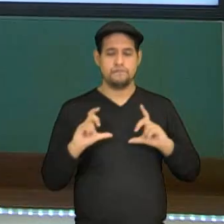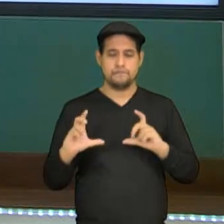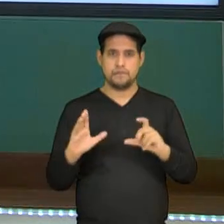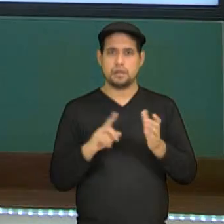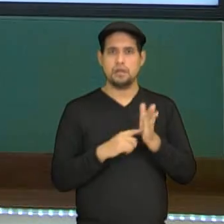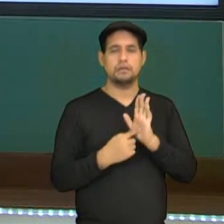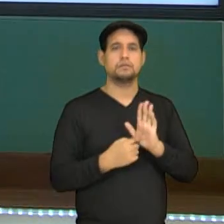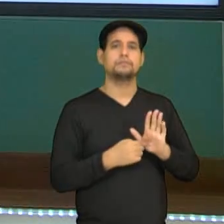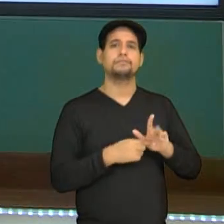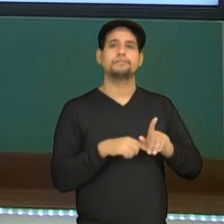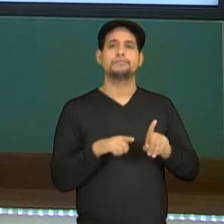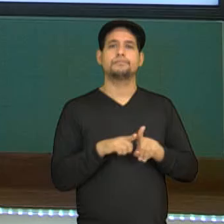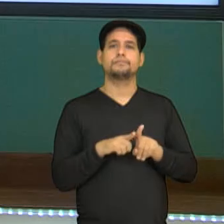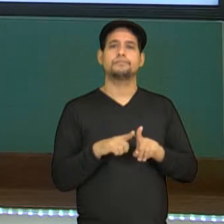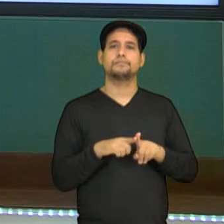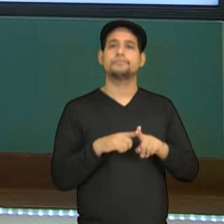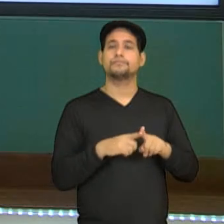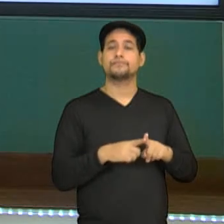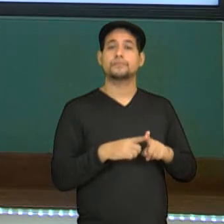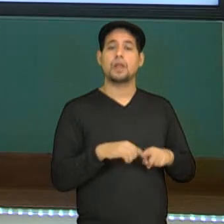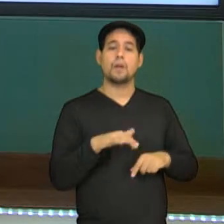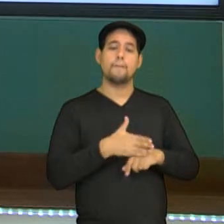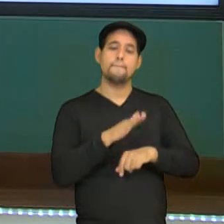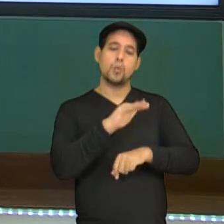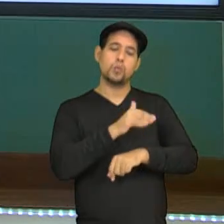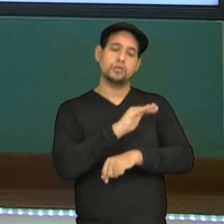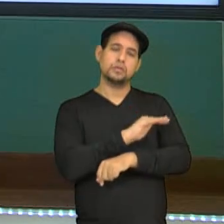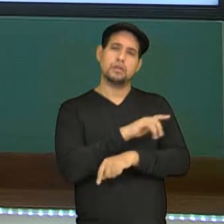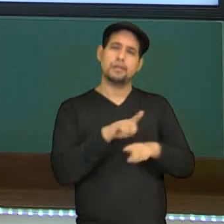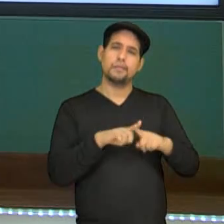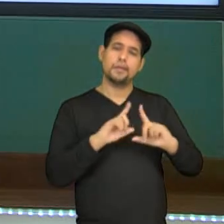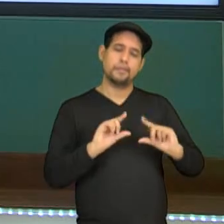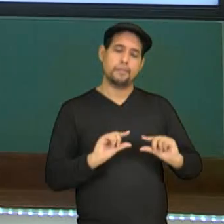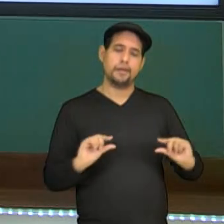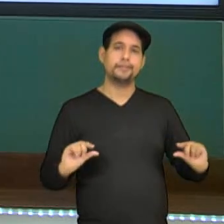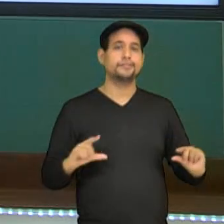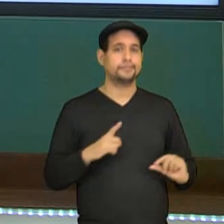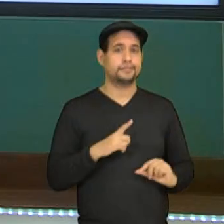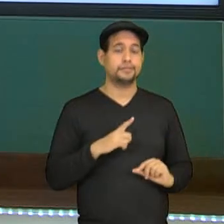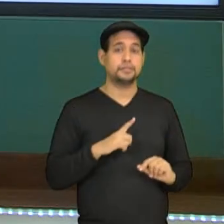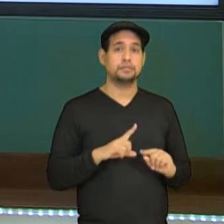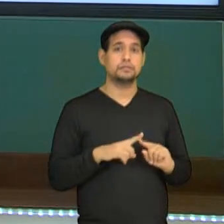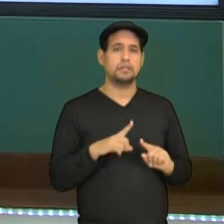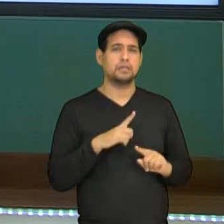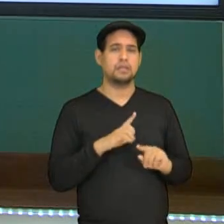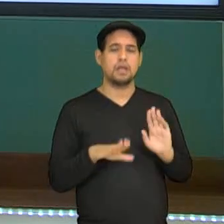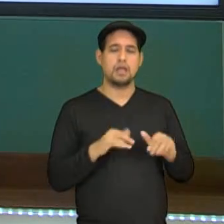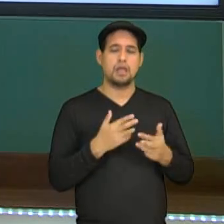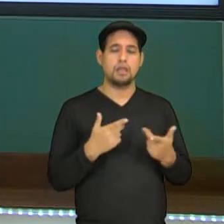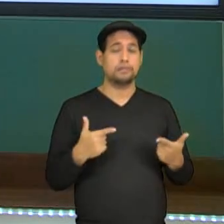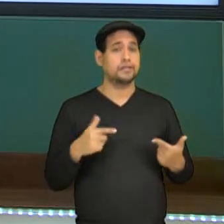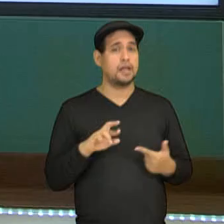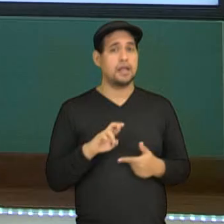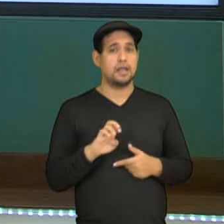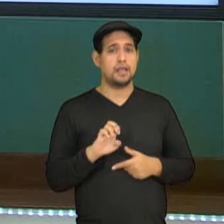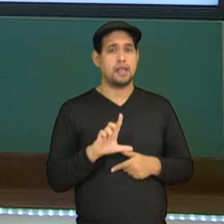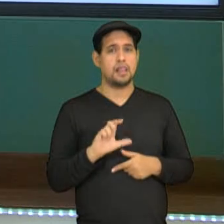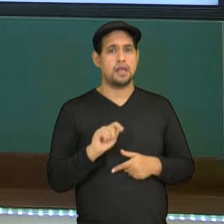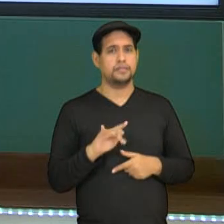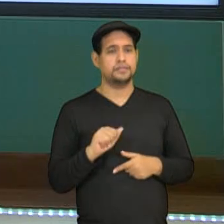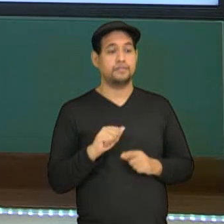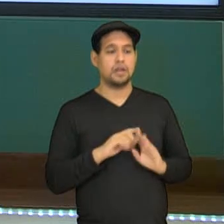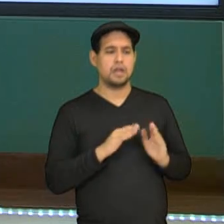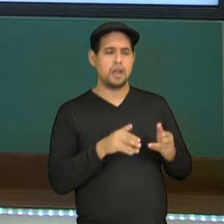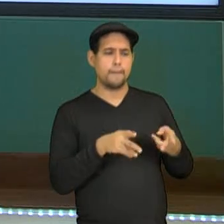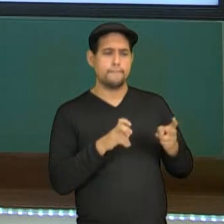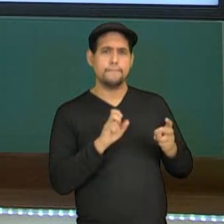destacada, elevações montanhosas e as regiões mais baixas no centro. Aí nós vamos ter as depressões relativas. Nelas,